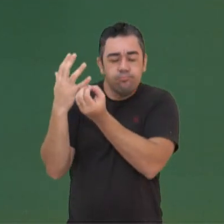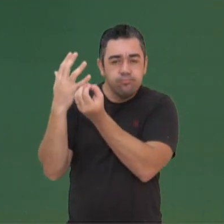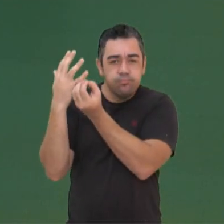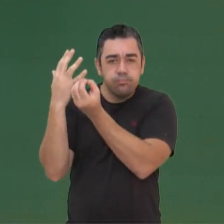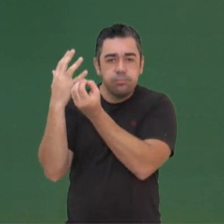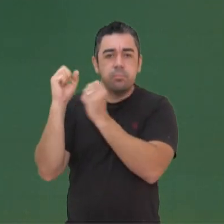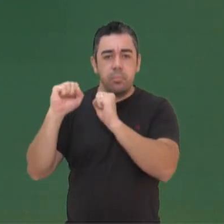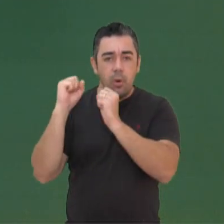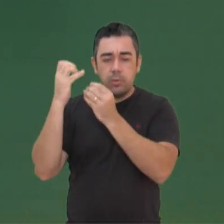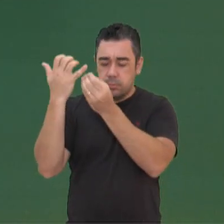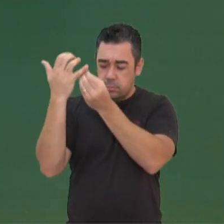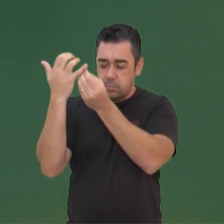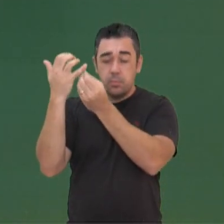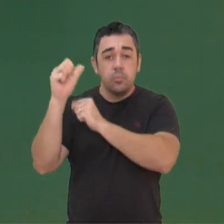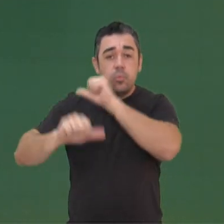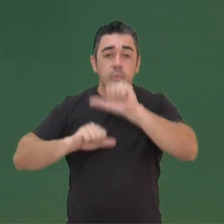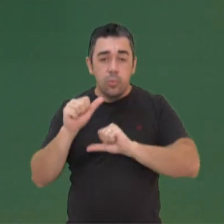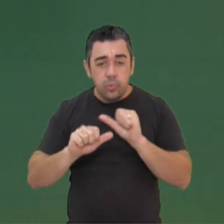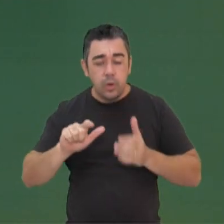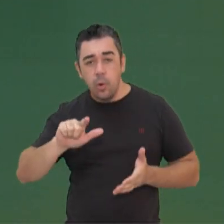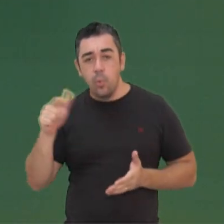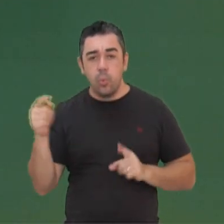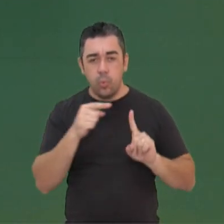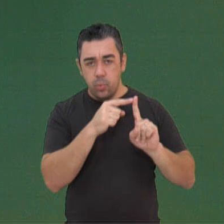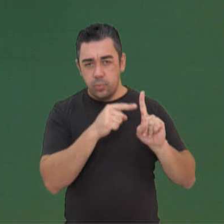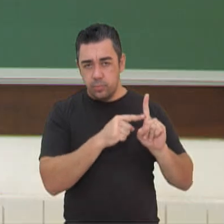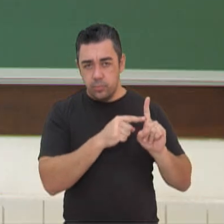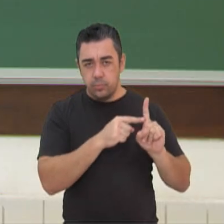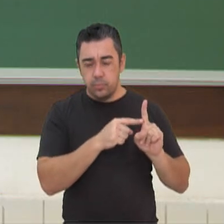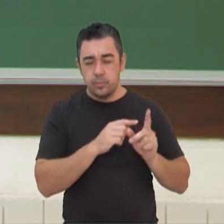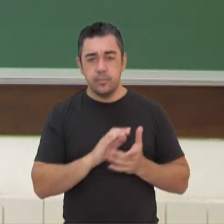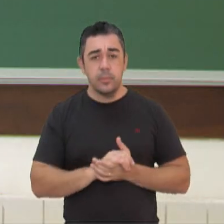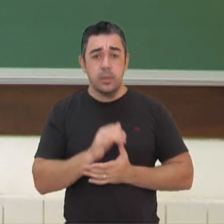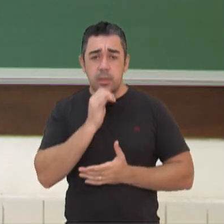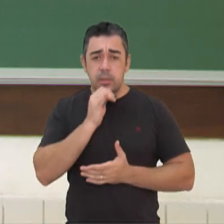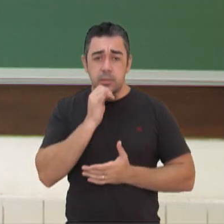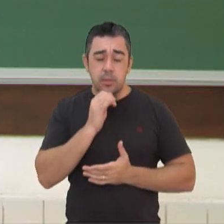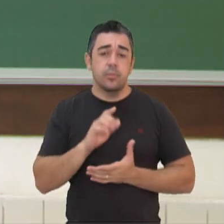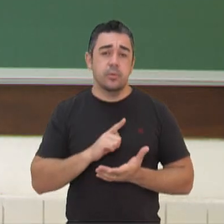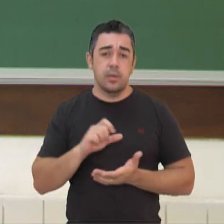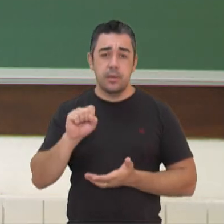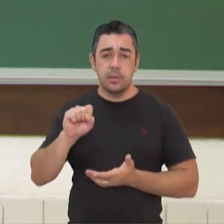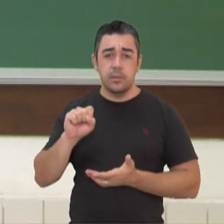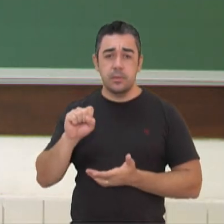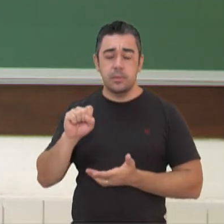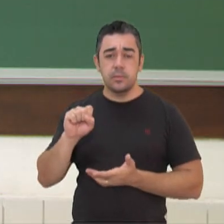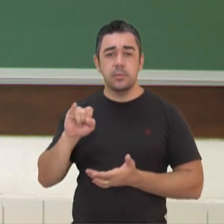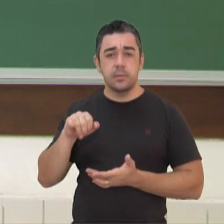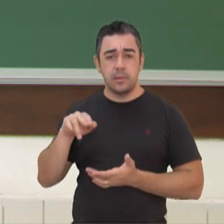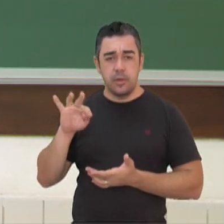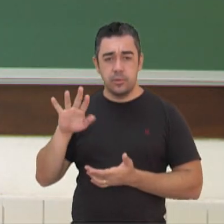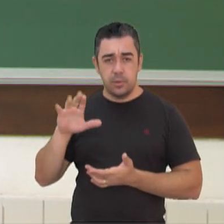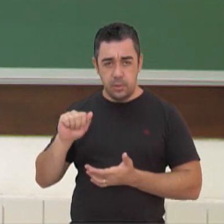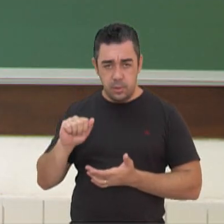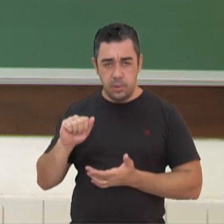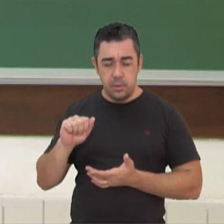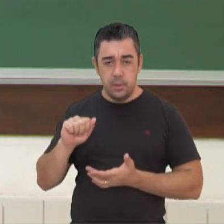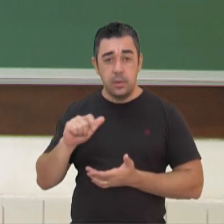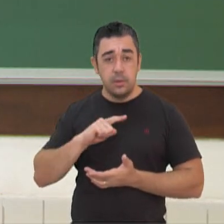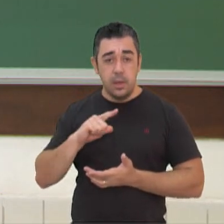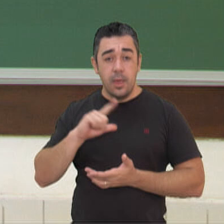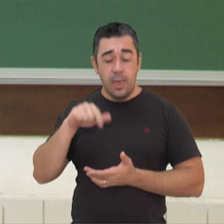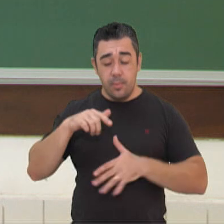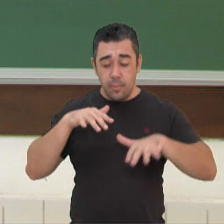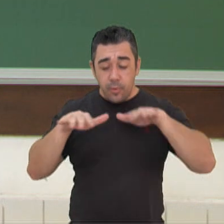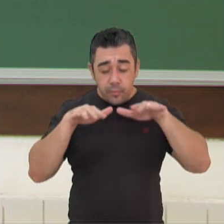se transformar em outra forma de energia, por exemplo, na energia cinética, energia de movimento. Então, se por algum